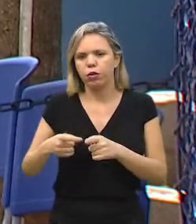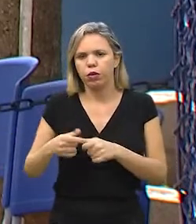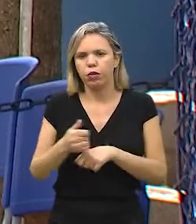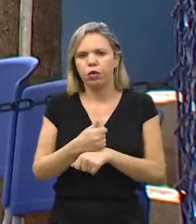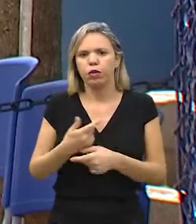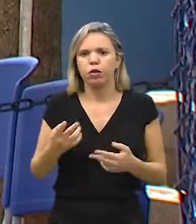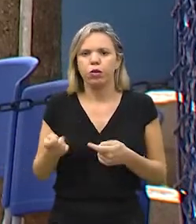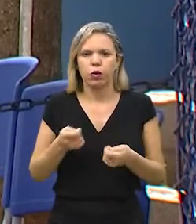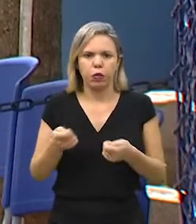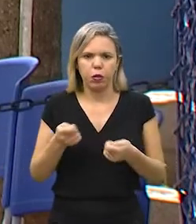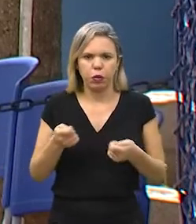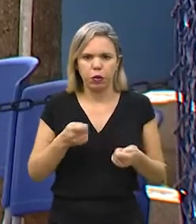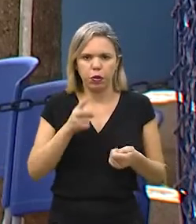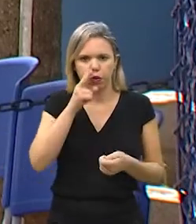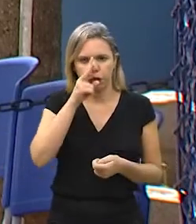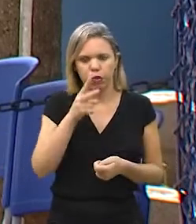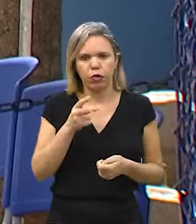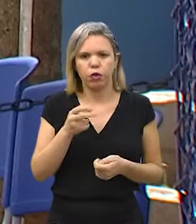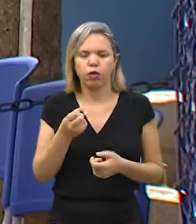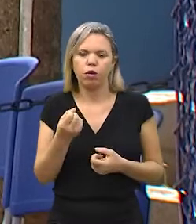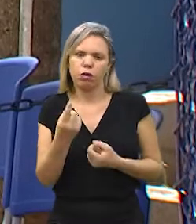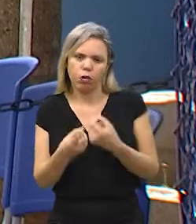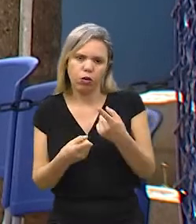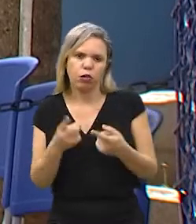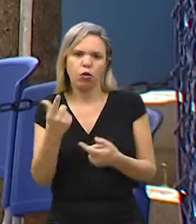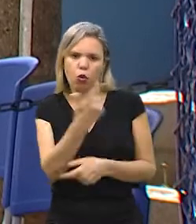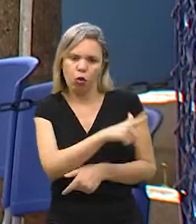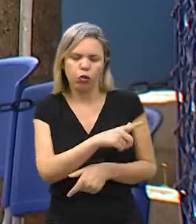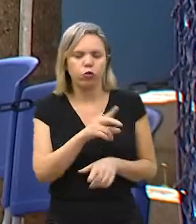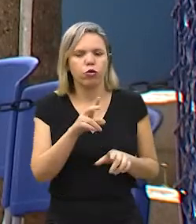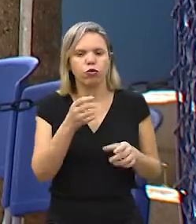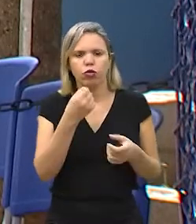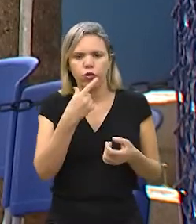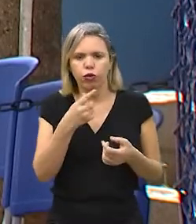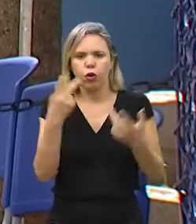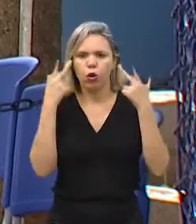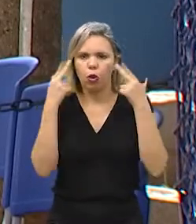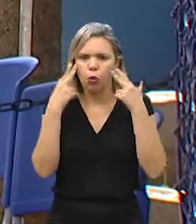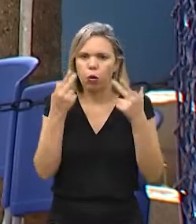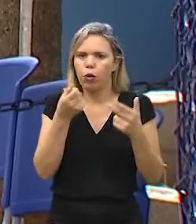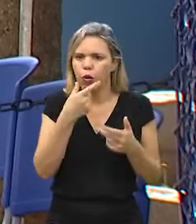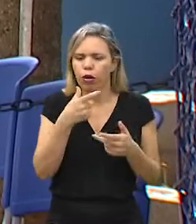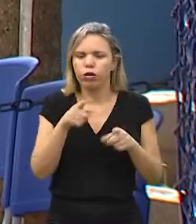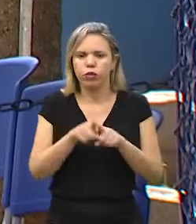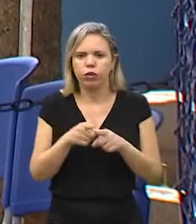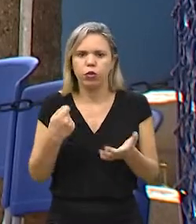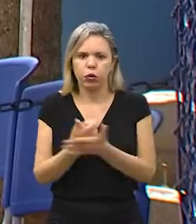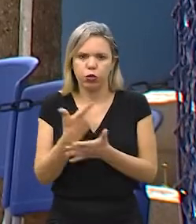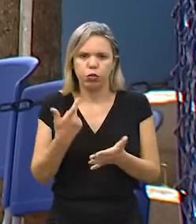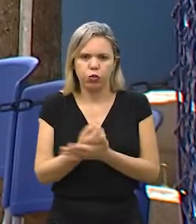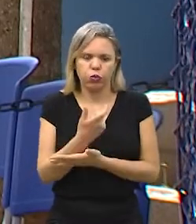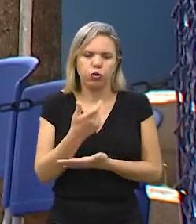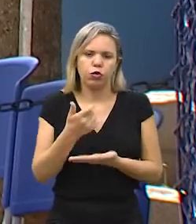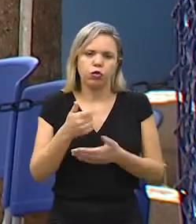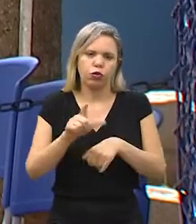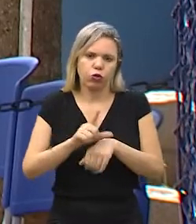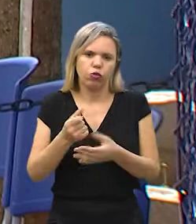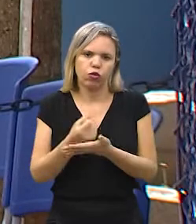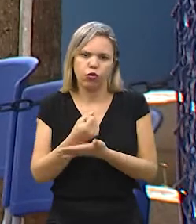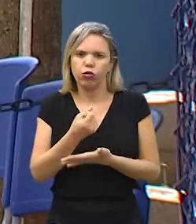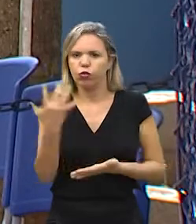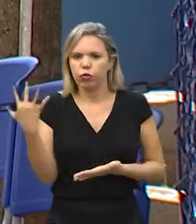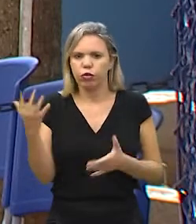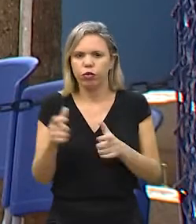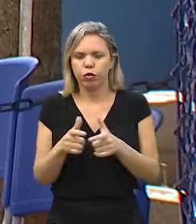médica com os controlados e os antibióticos analgésicos comuns aqueles que a gente compra na farmácia em